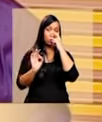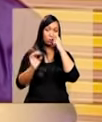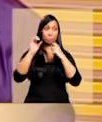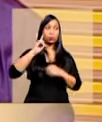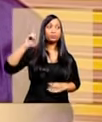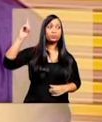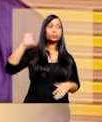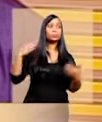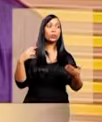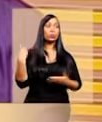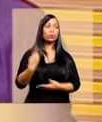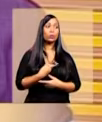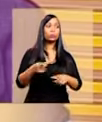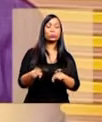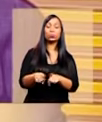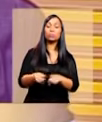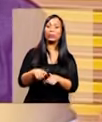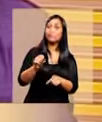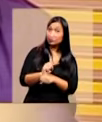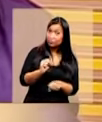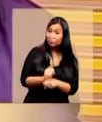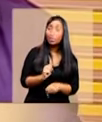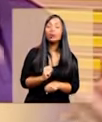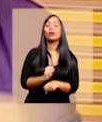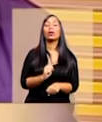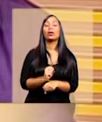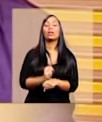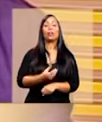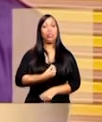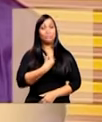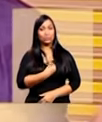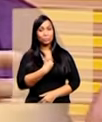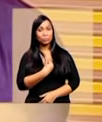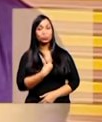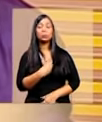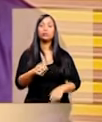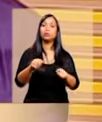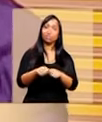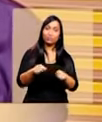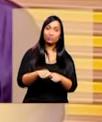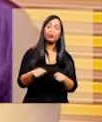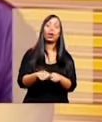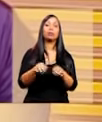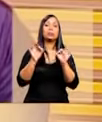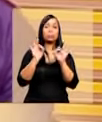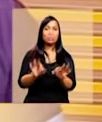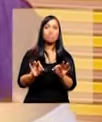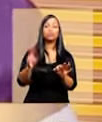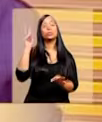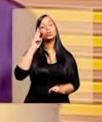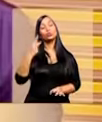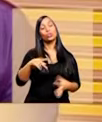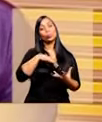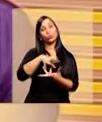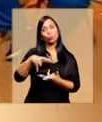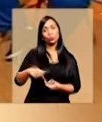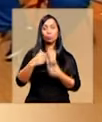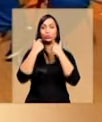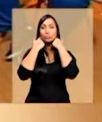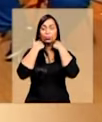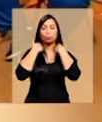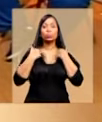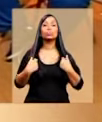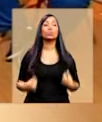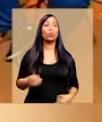nosso, que é de Deus. Então, a gente também espera que ele se faça presente, que ele realize essa plenitude na história humana, no